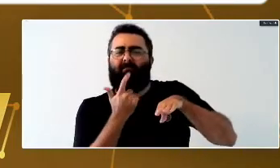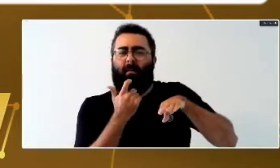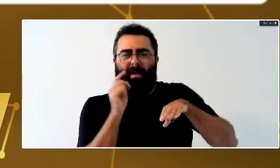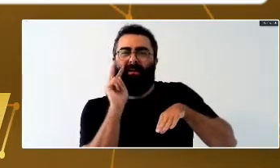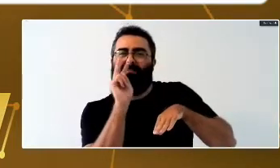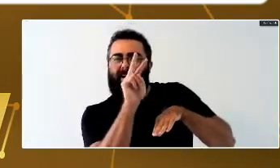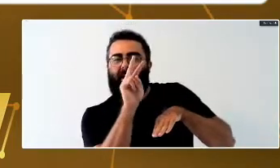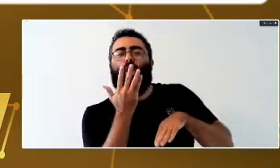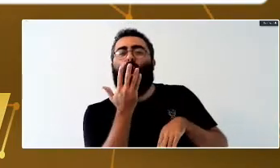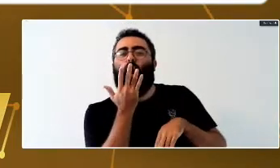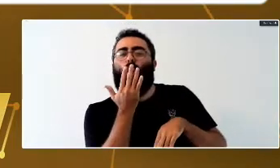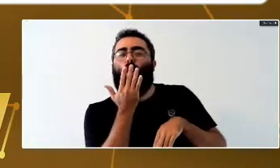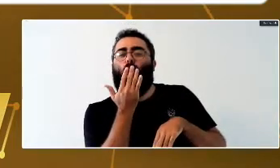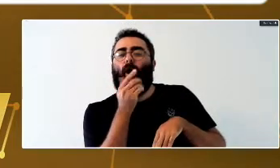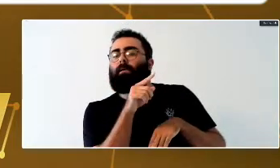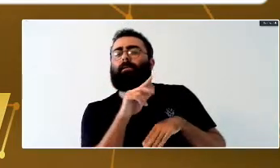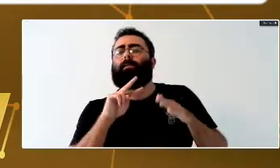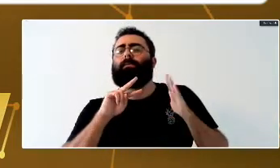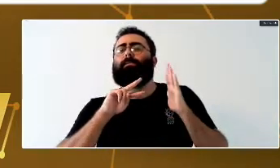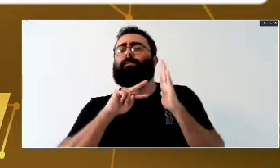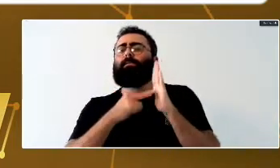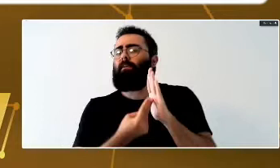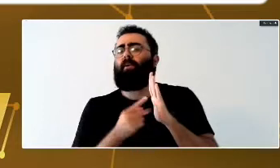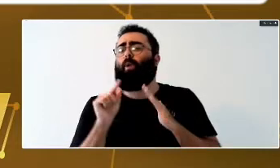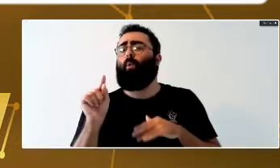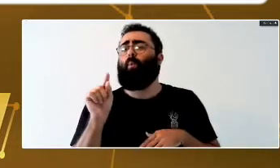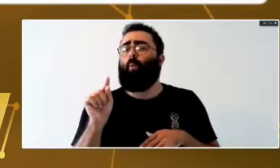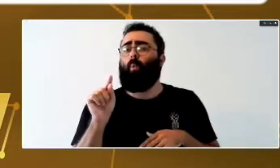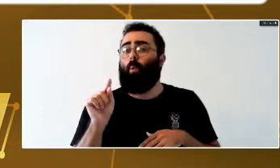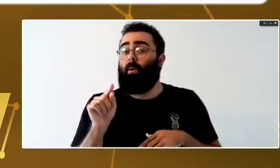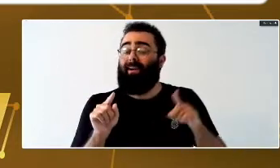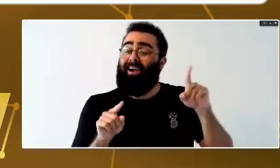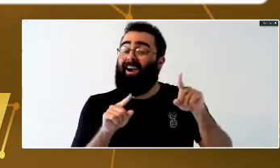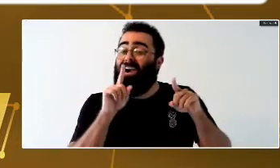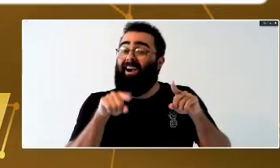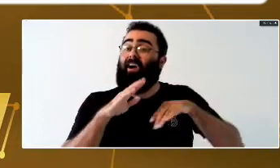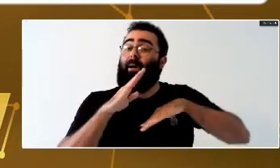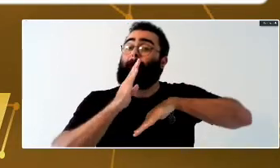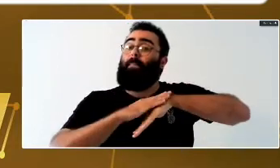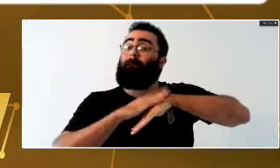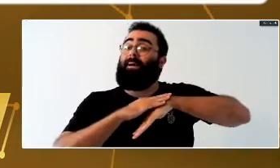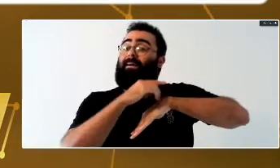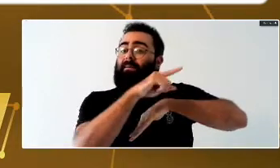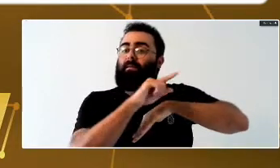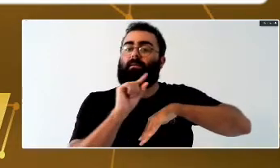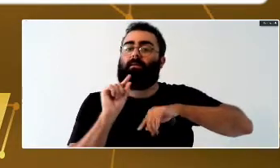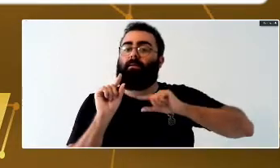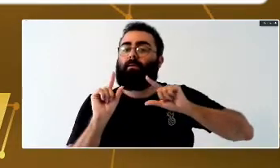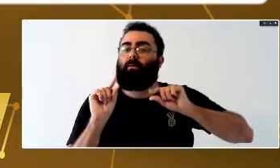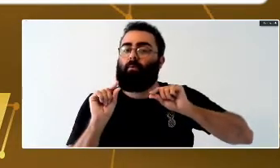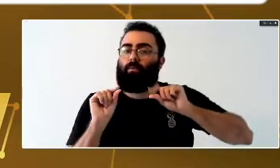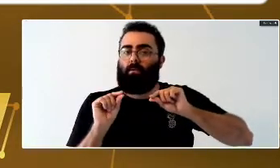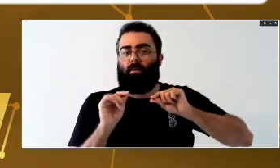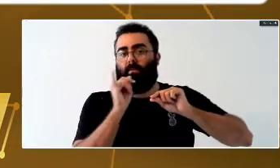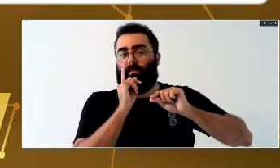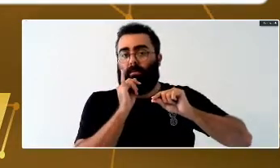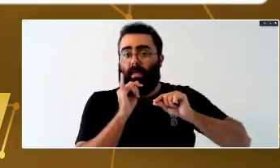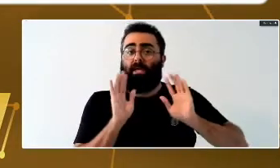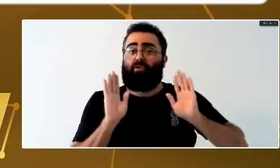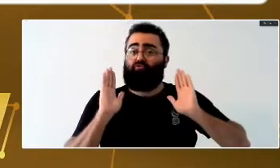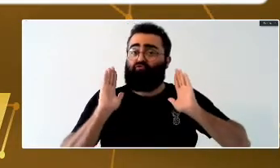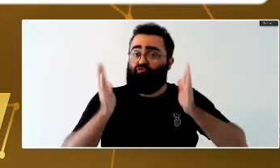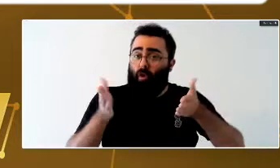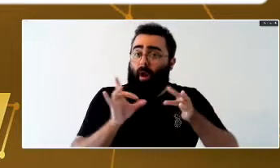representam nessas glebas o status momentâneo que é liberada em negociação ou